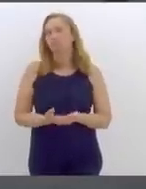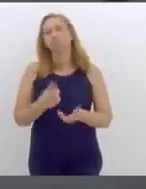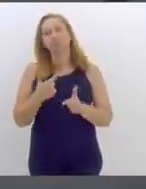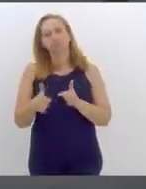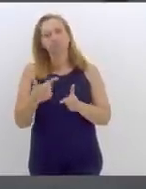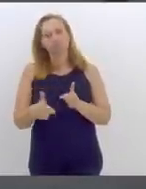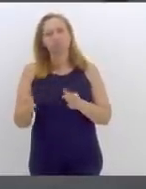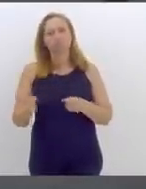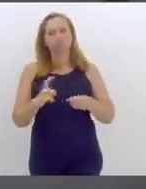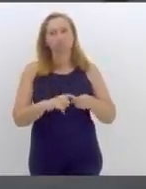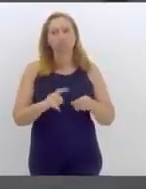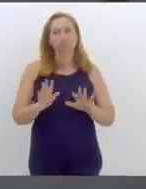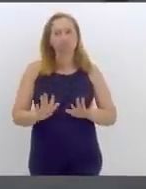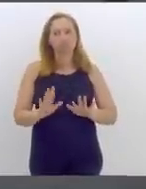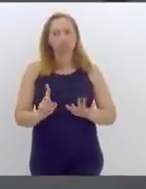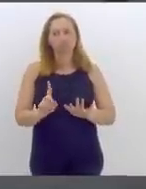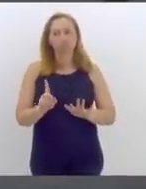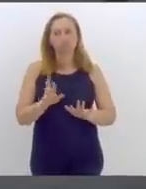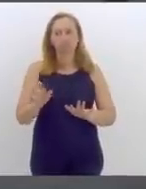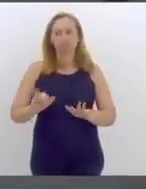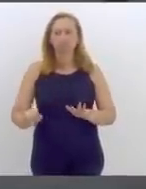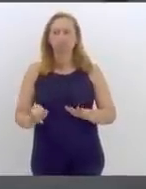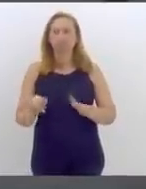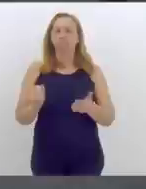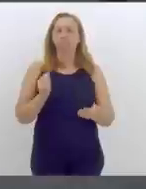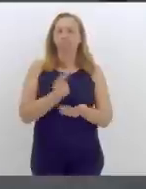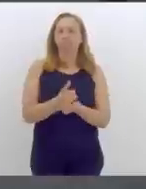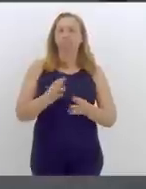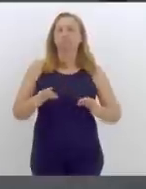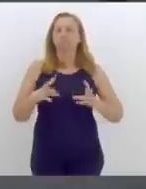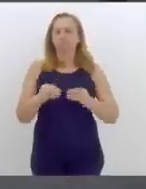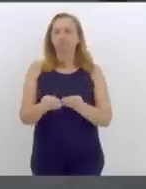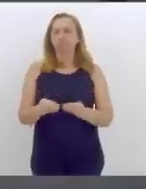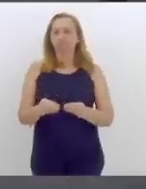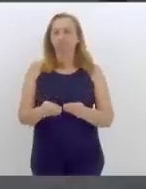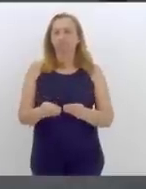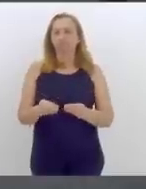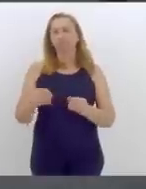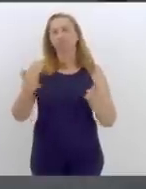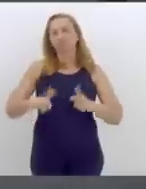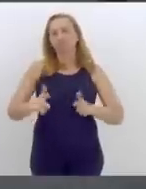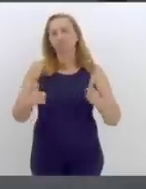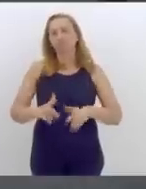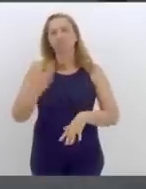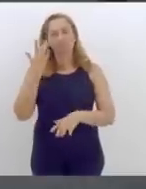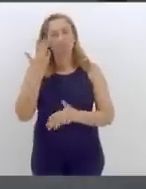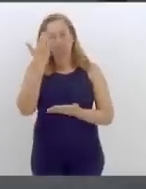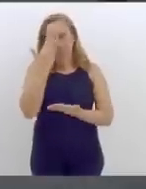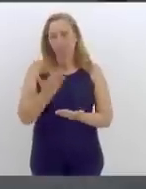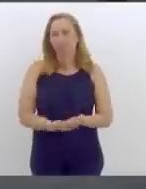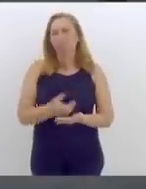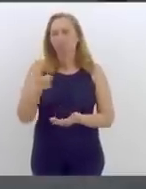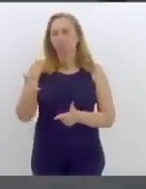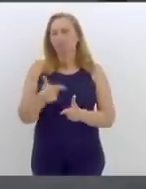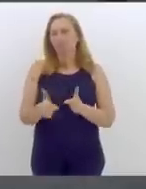problema de convênio talvez a gente não tenha raiva para pagar para Todos em Maricá acredito que o problema seja esse